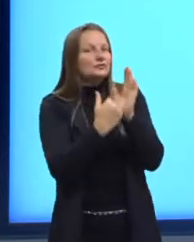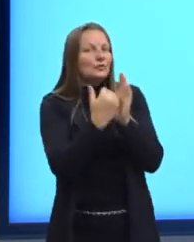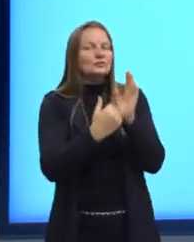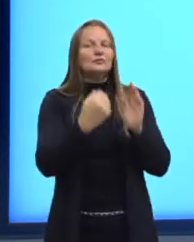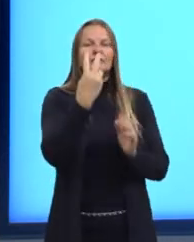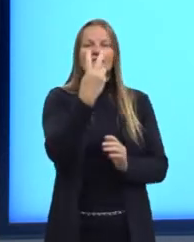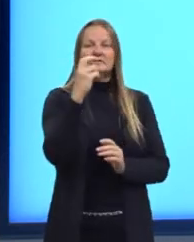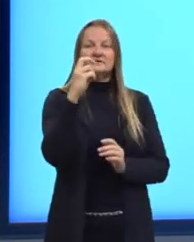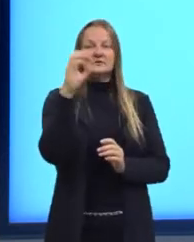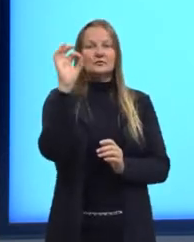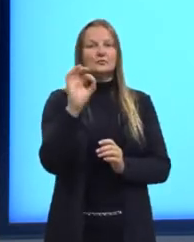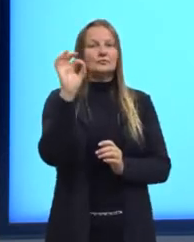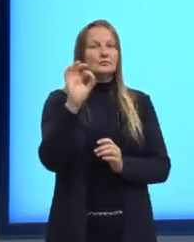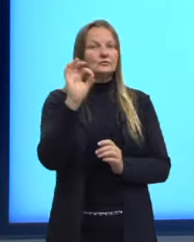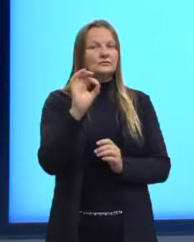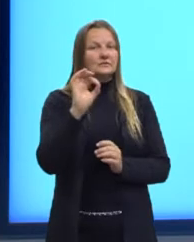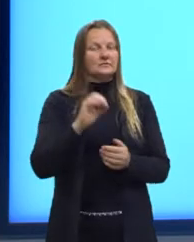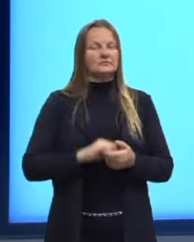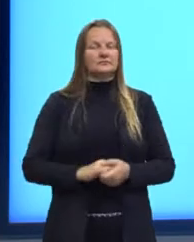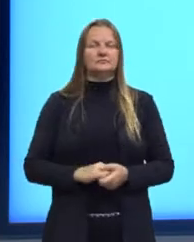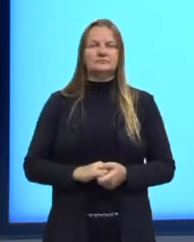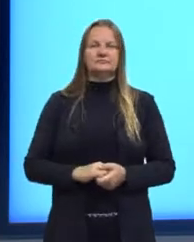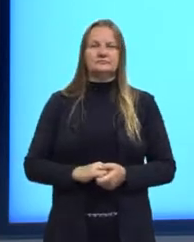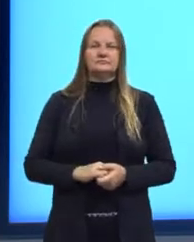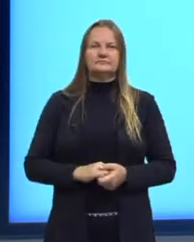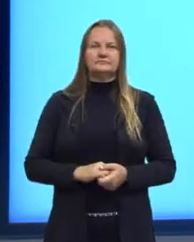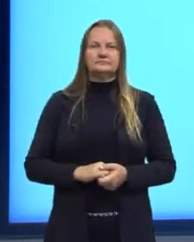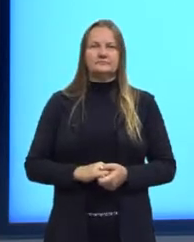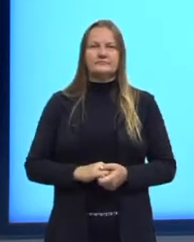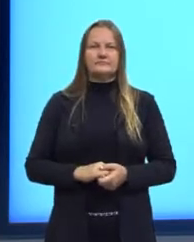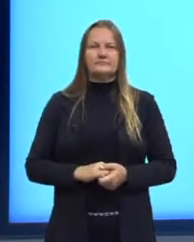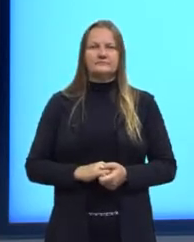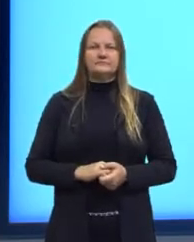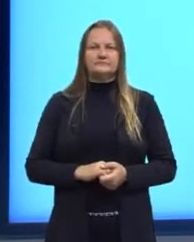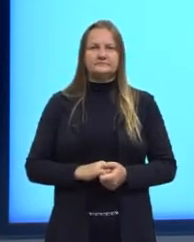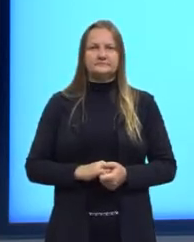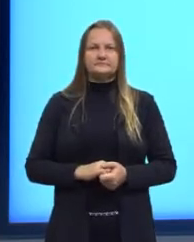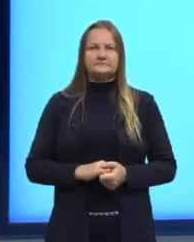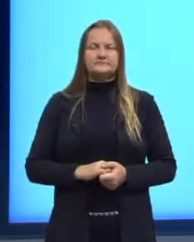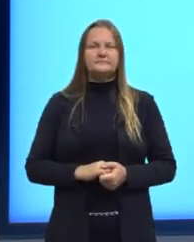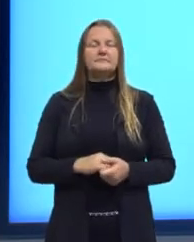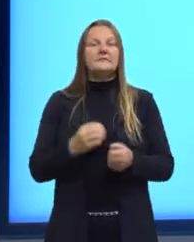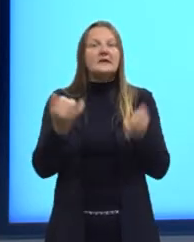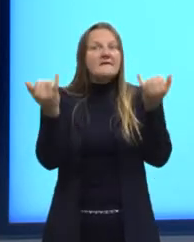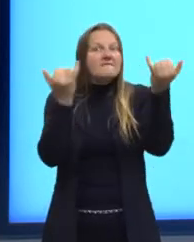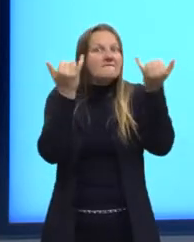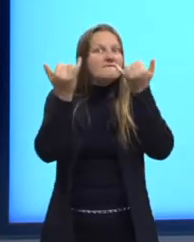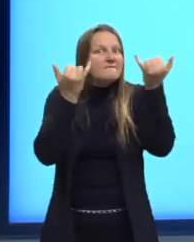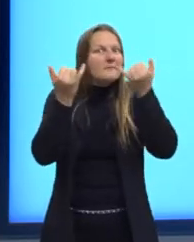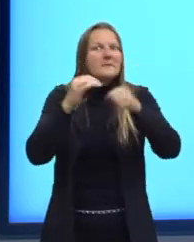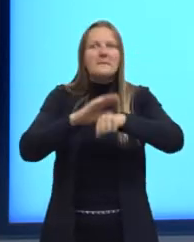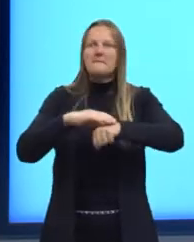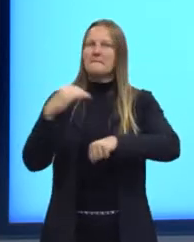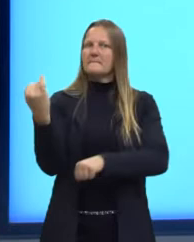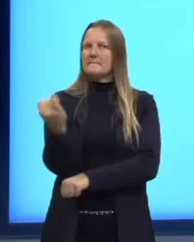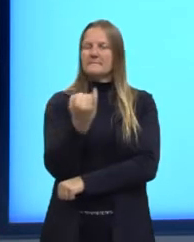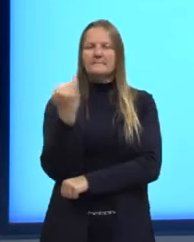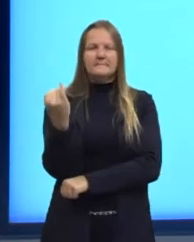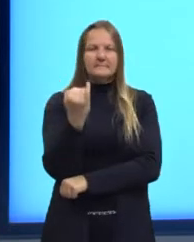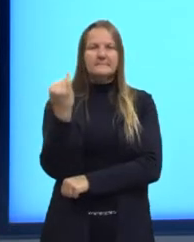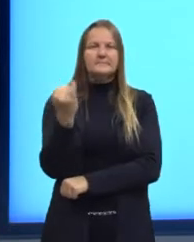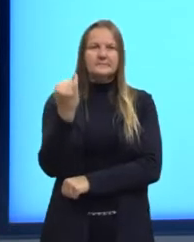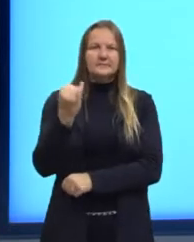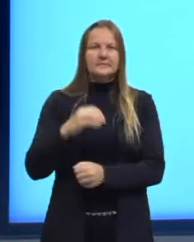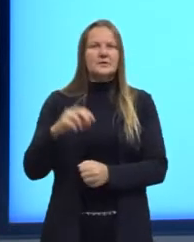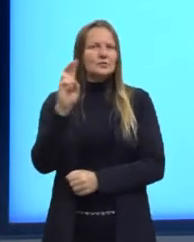superior a 25% do valor da parcela Essas são as principais informações que a gente vai